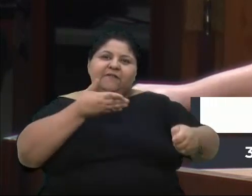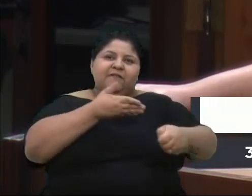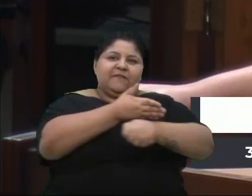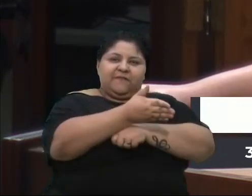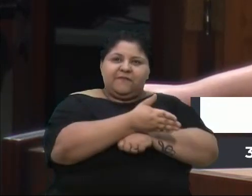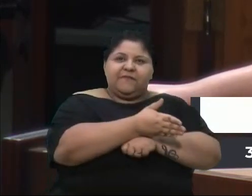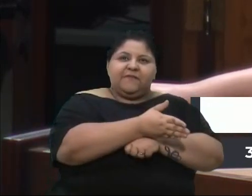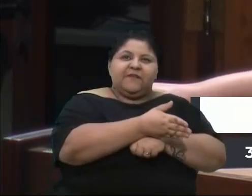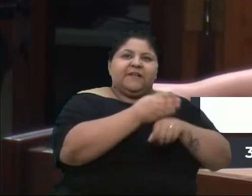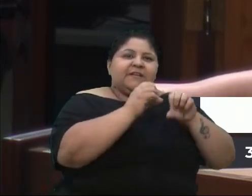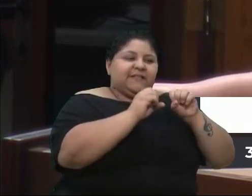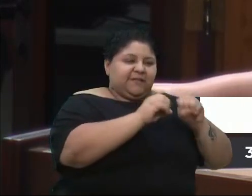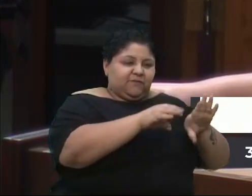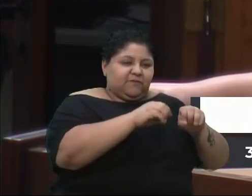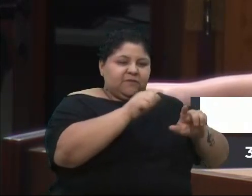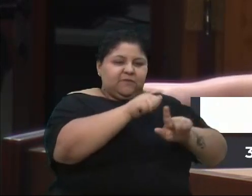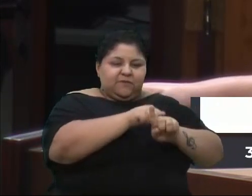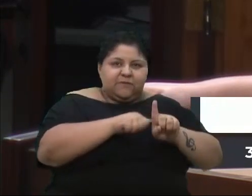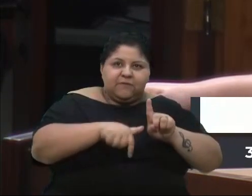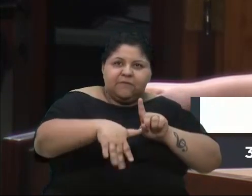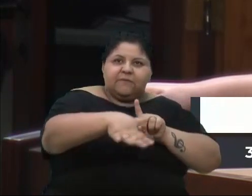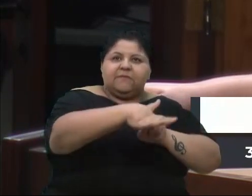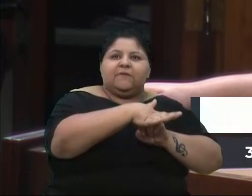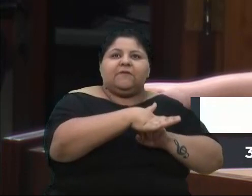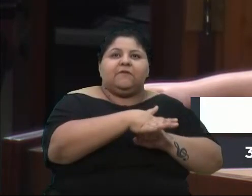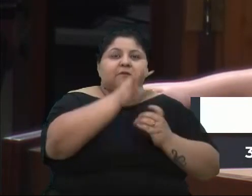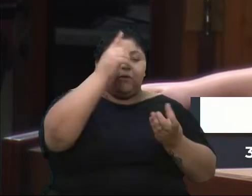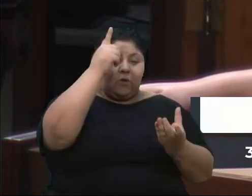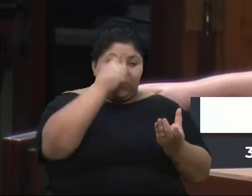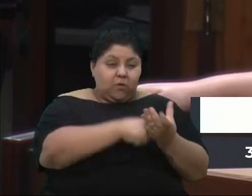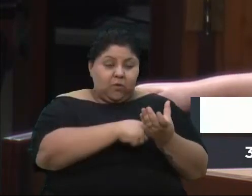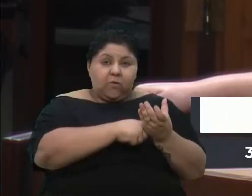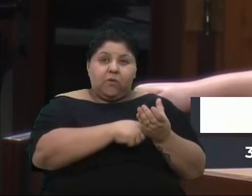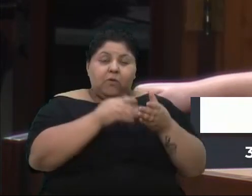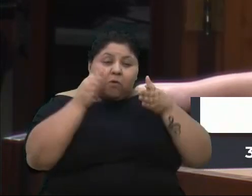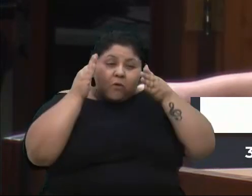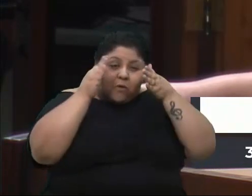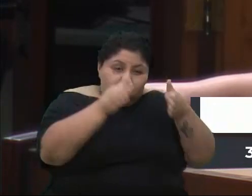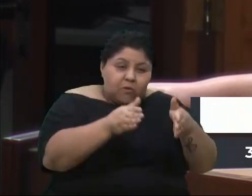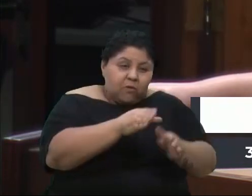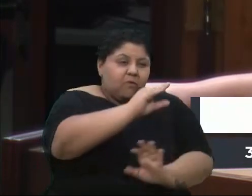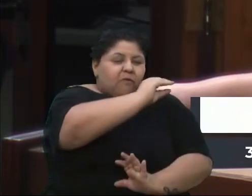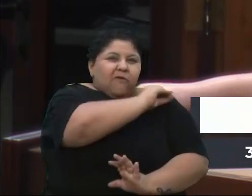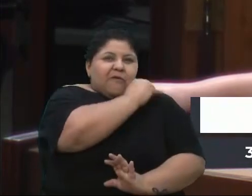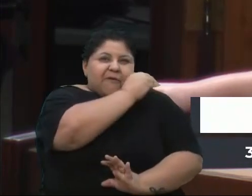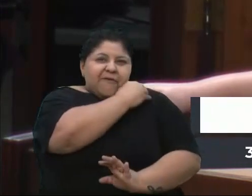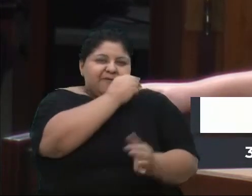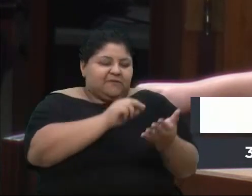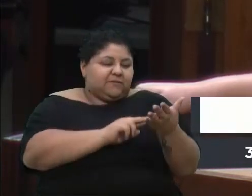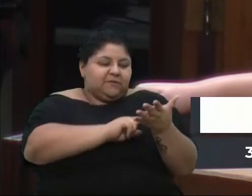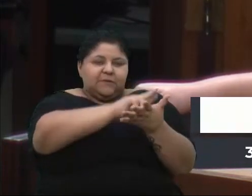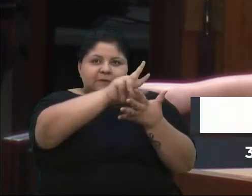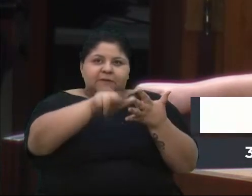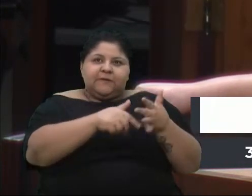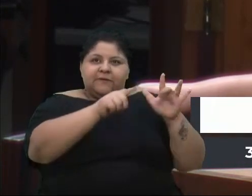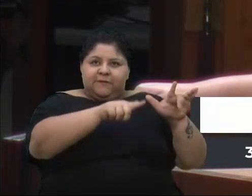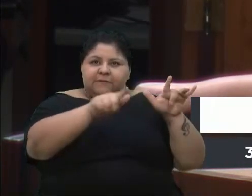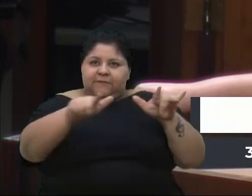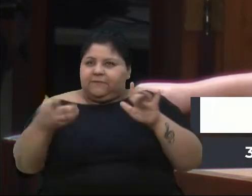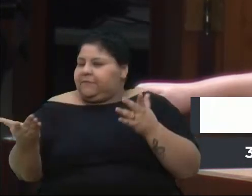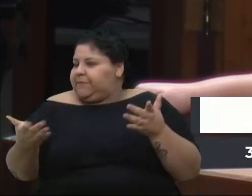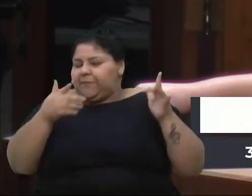de educadores sociais extremamente comprometidos, por oficineiros de diversas áreas, seja das